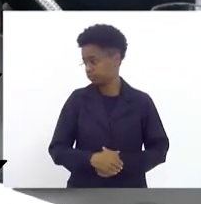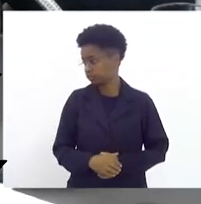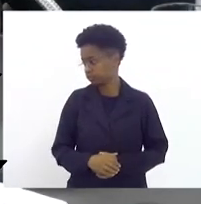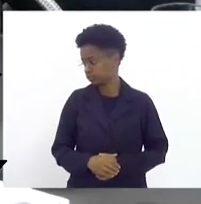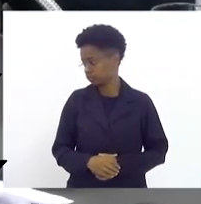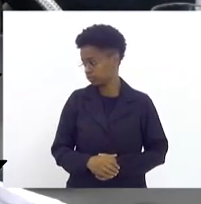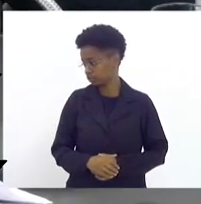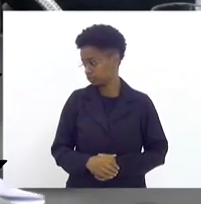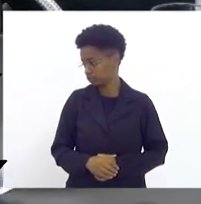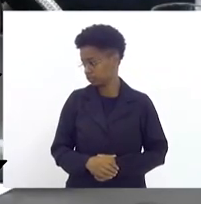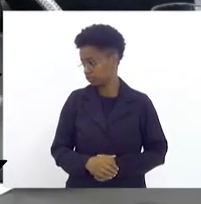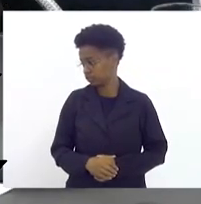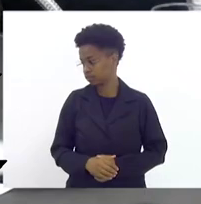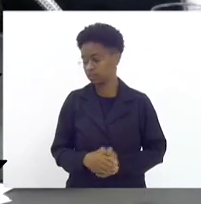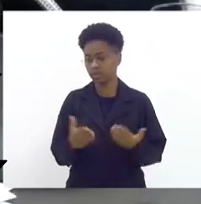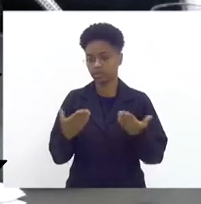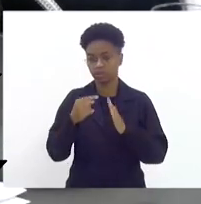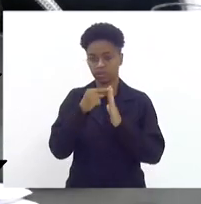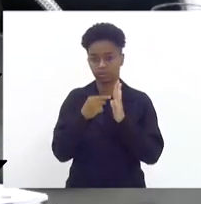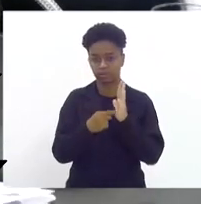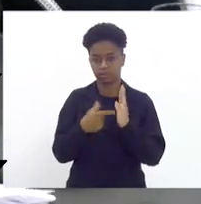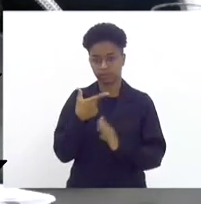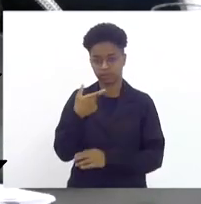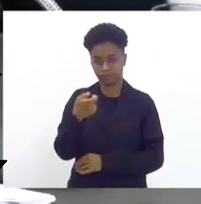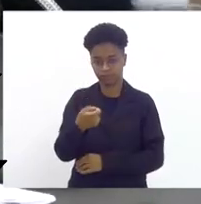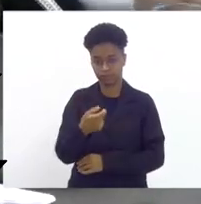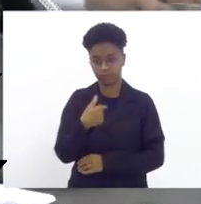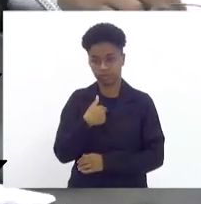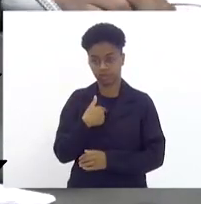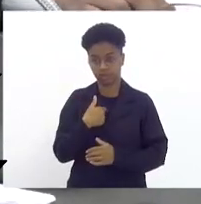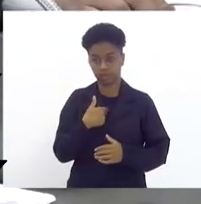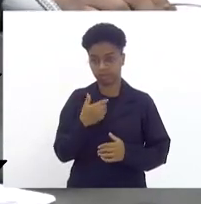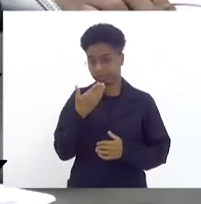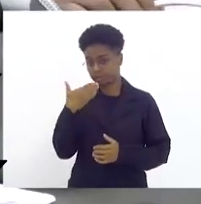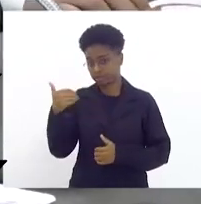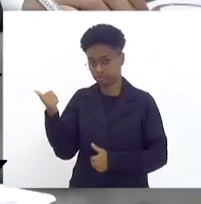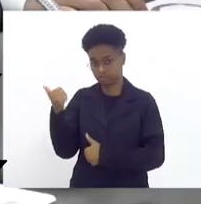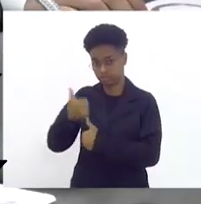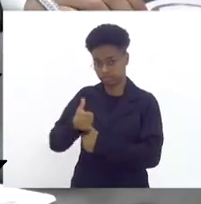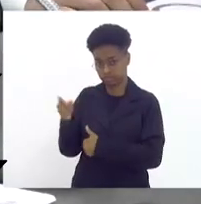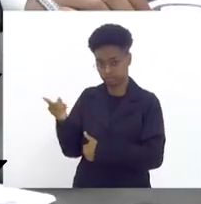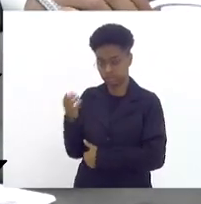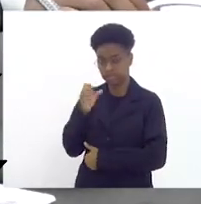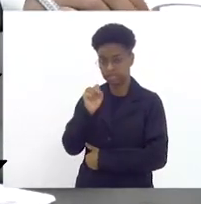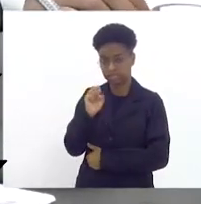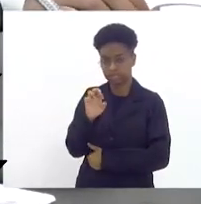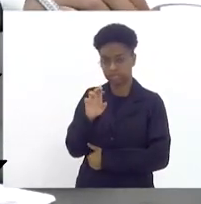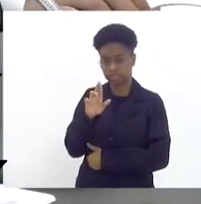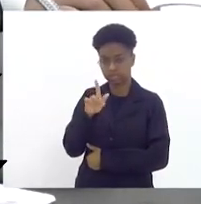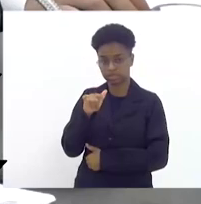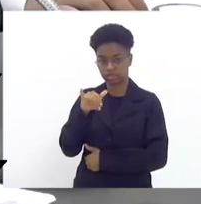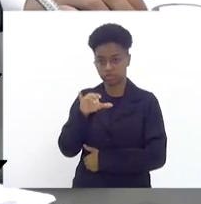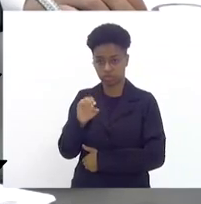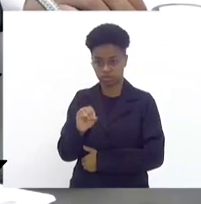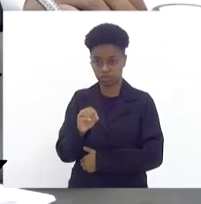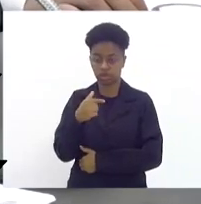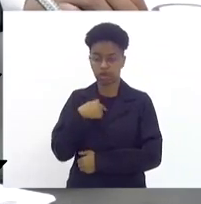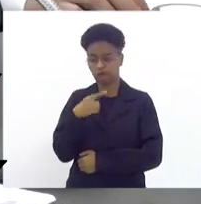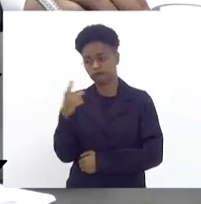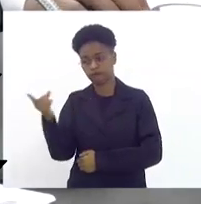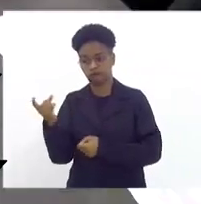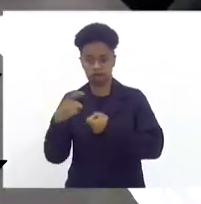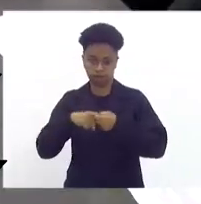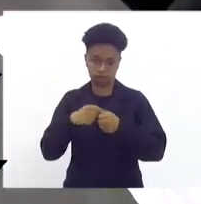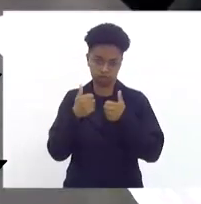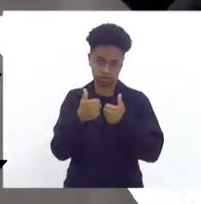aprovado. Vamos ao item 20 da pauta. Vou passar a presença de trabalhos ao vice-presidente, deputado doutor Serginho, para ir aqui à presidência e retorno, doutor